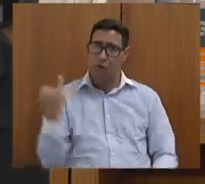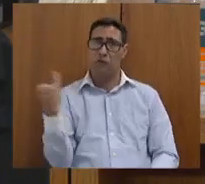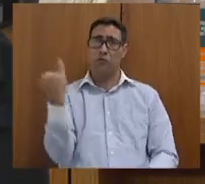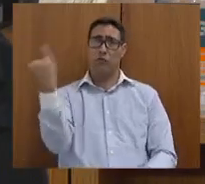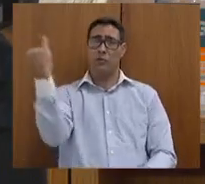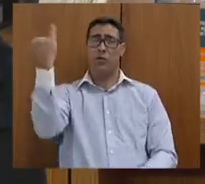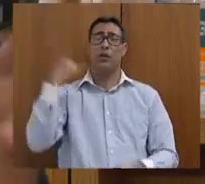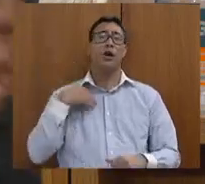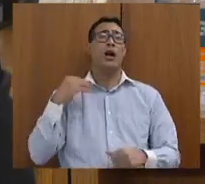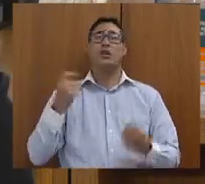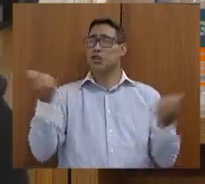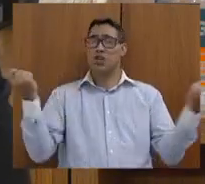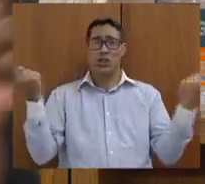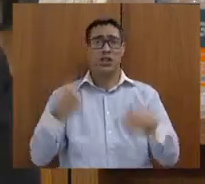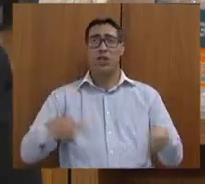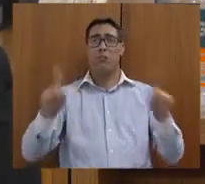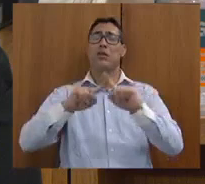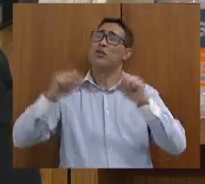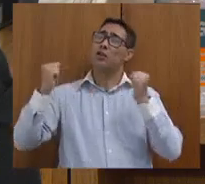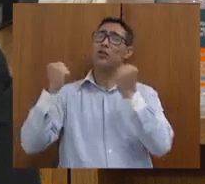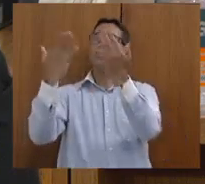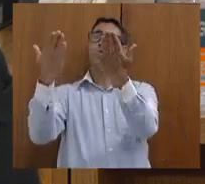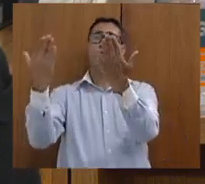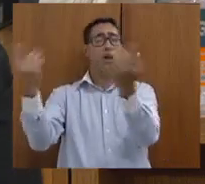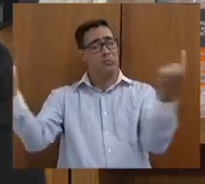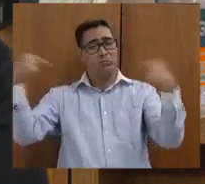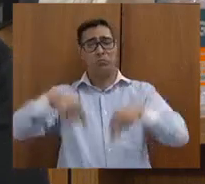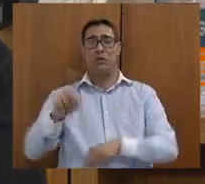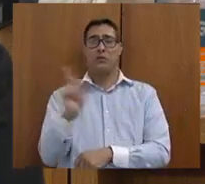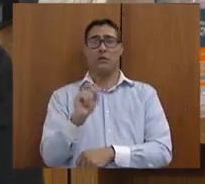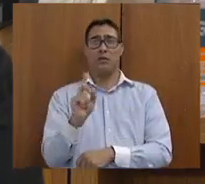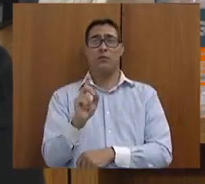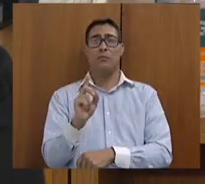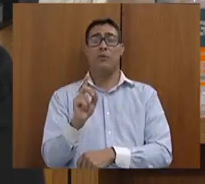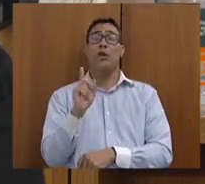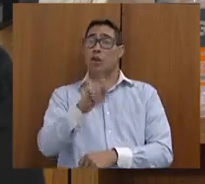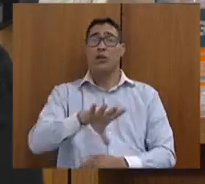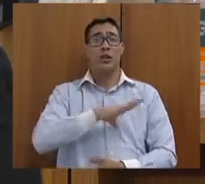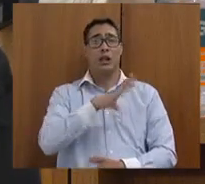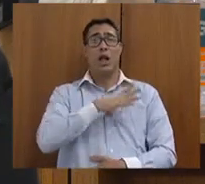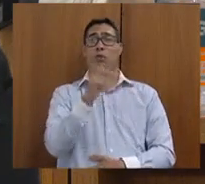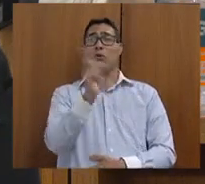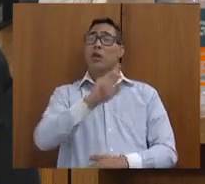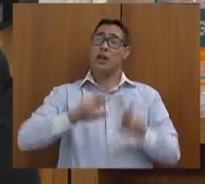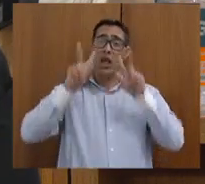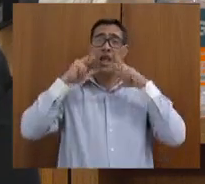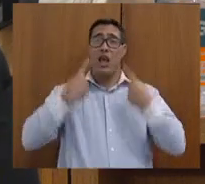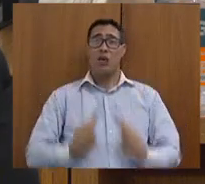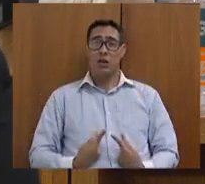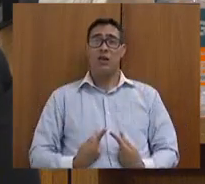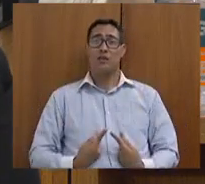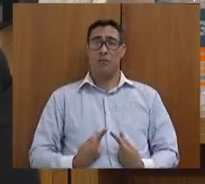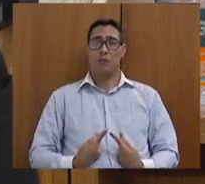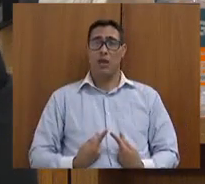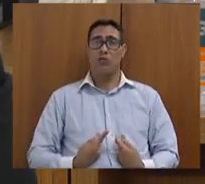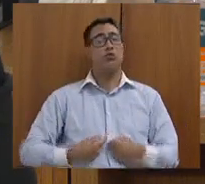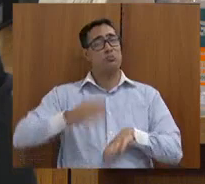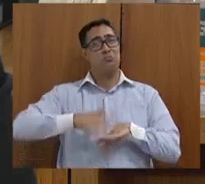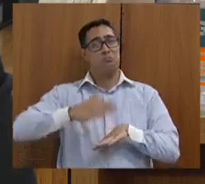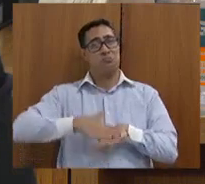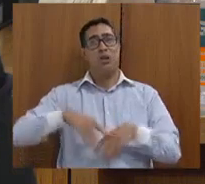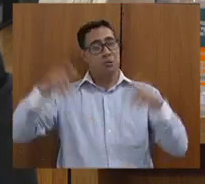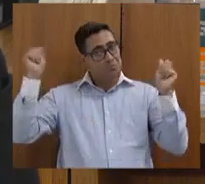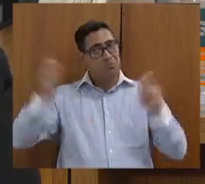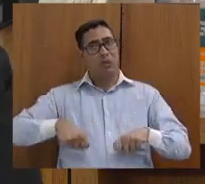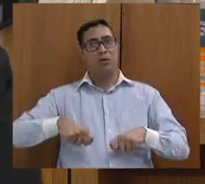a gente não precisa de importar de lugar nenhum do estado e aí não é coragem é reconhecimento a uma atribuição e há